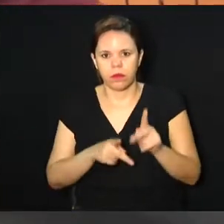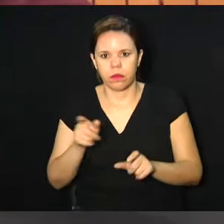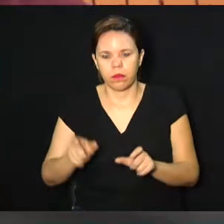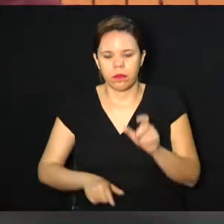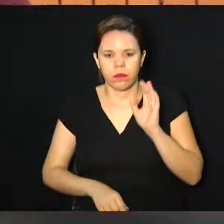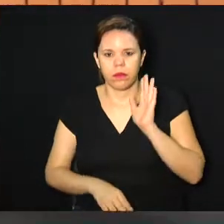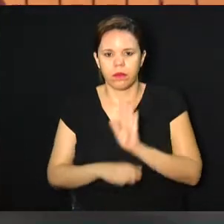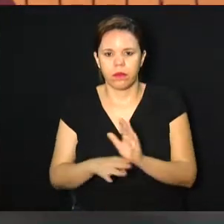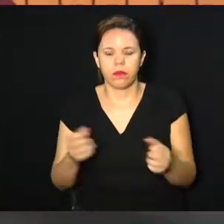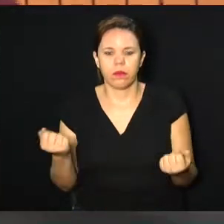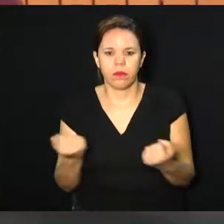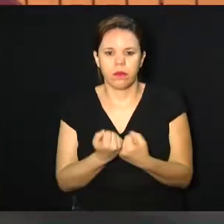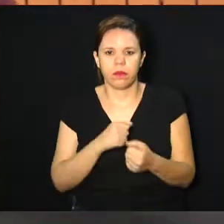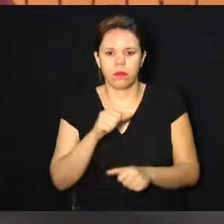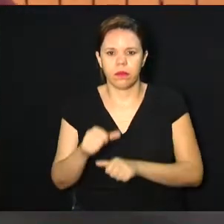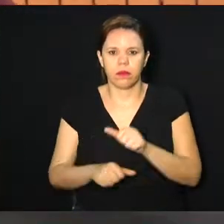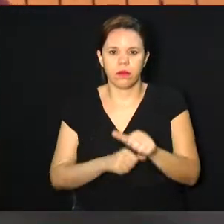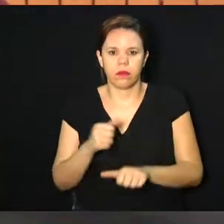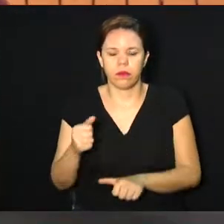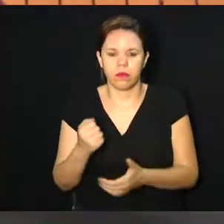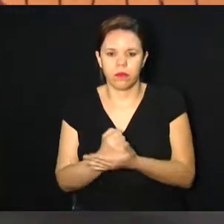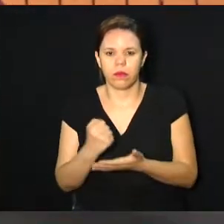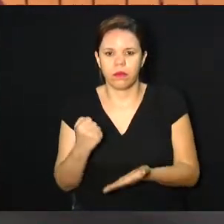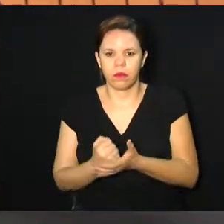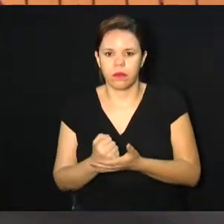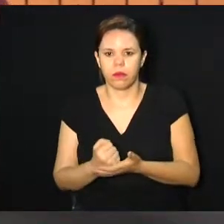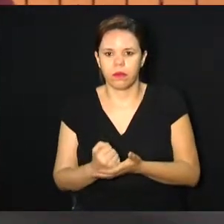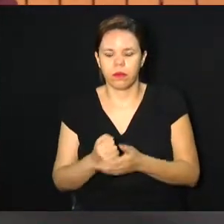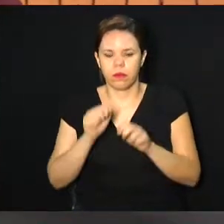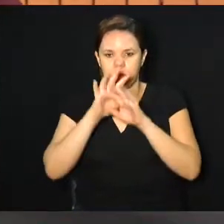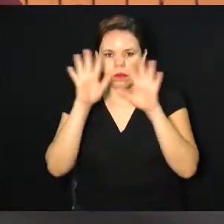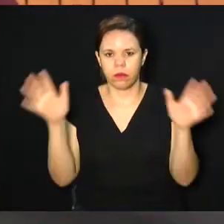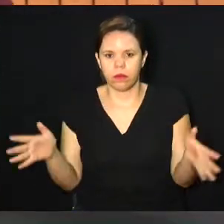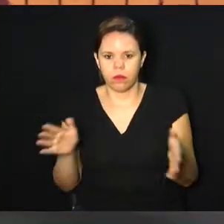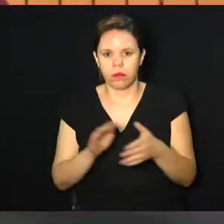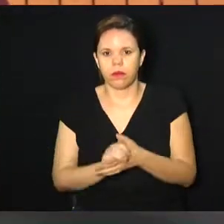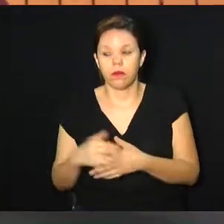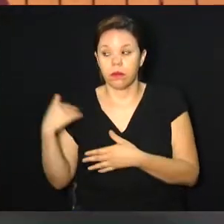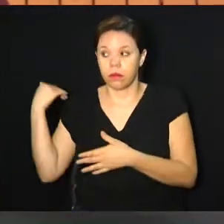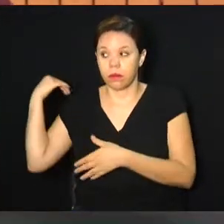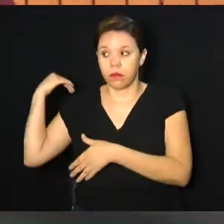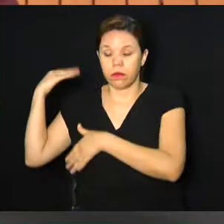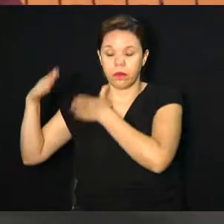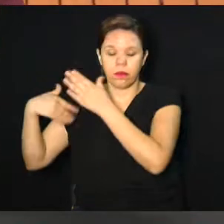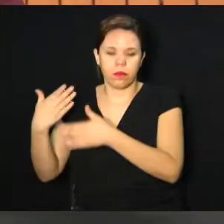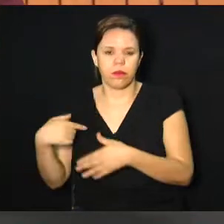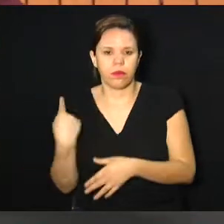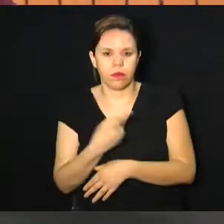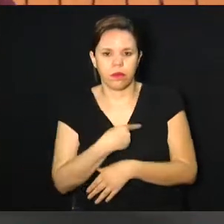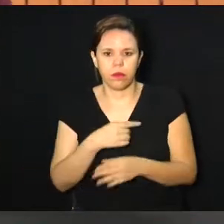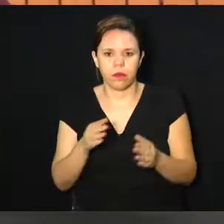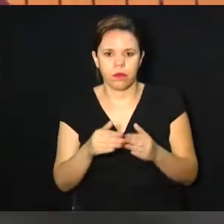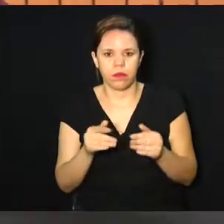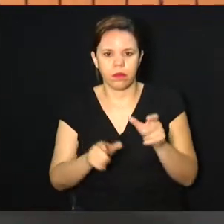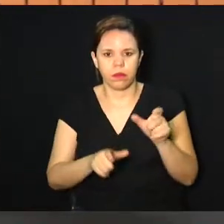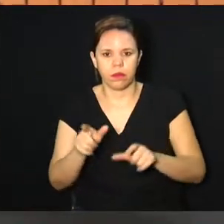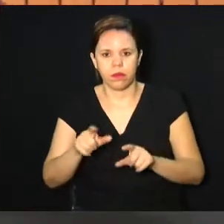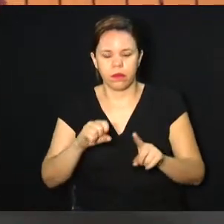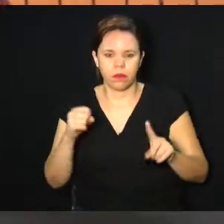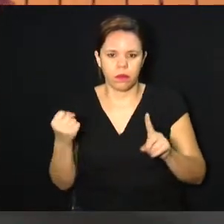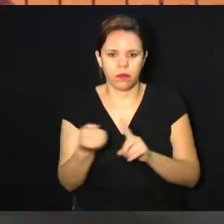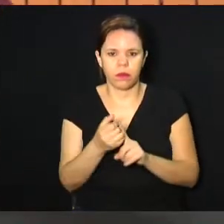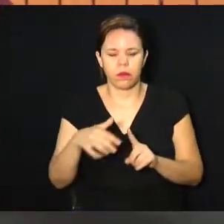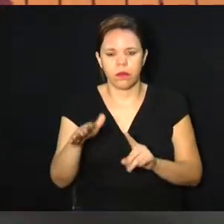apoiarem algumas mudanças nessa licitação, critérios de transparência. Na época, a gente pedia sociedade de propósito